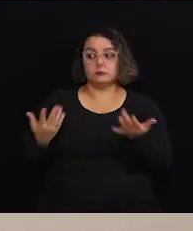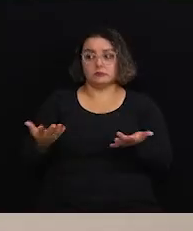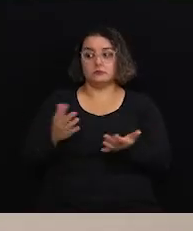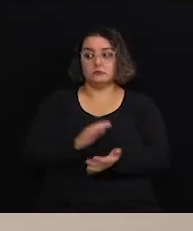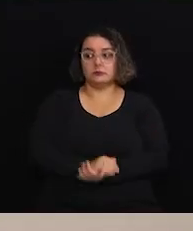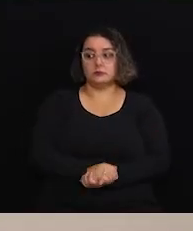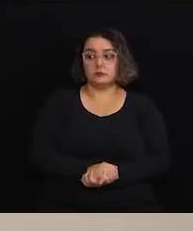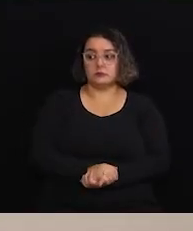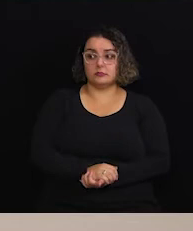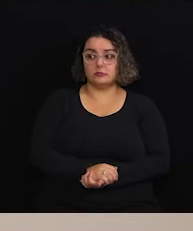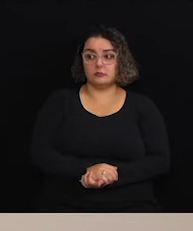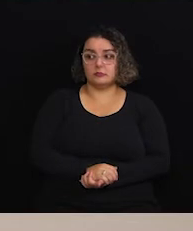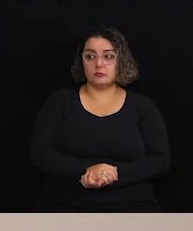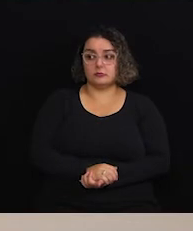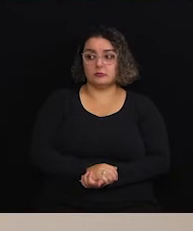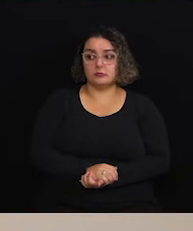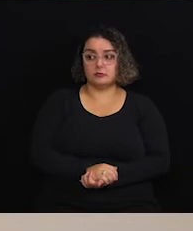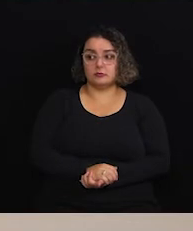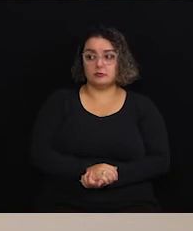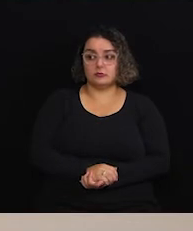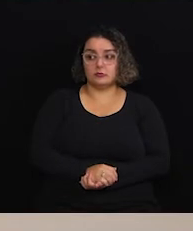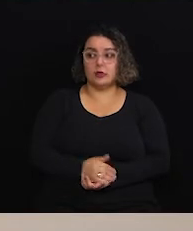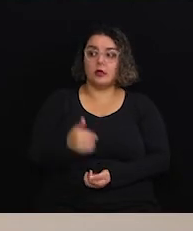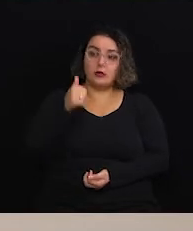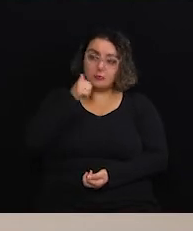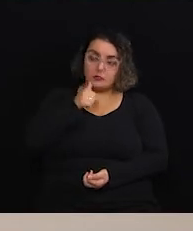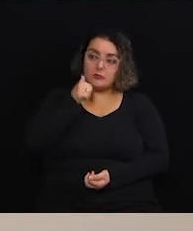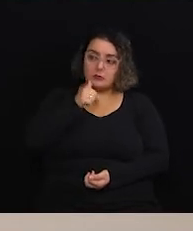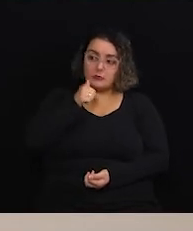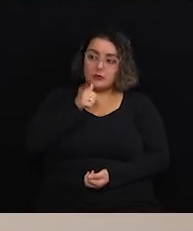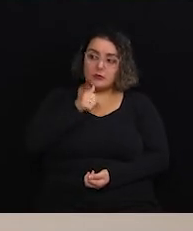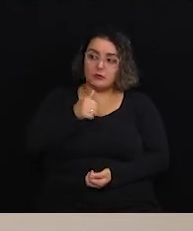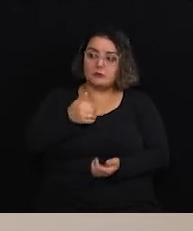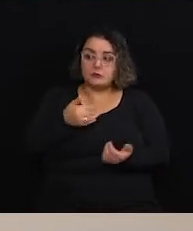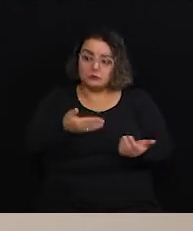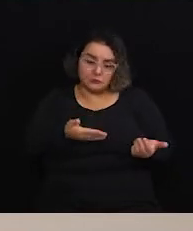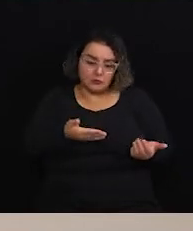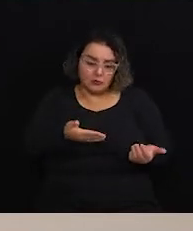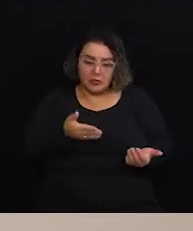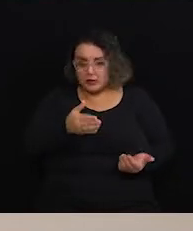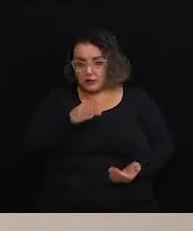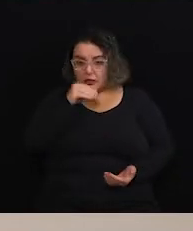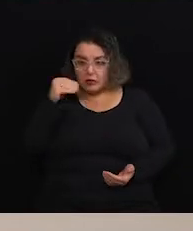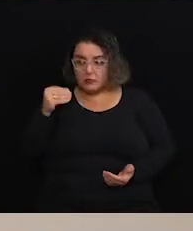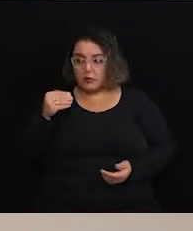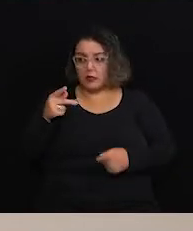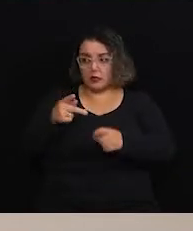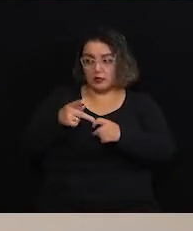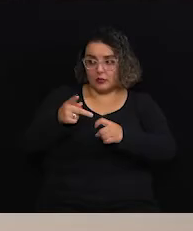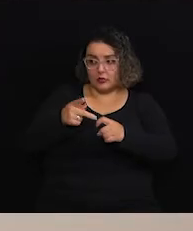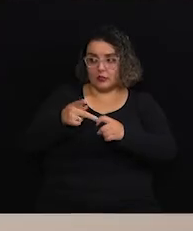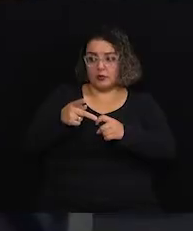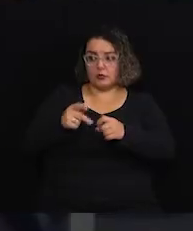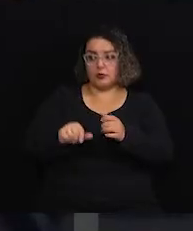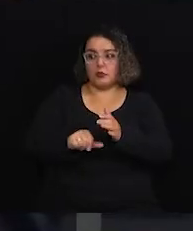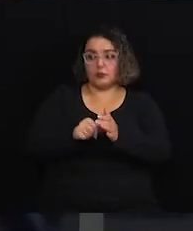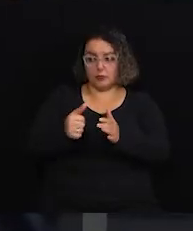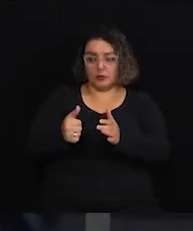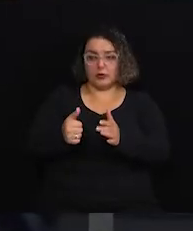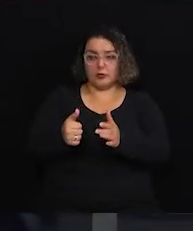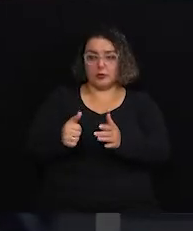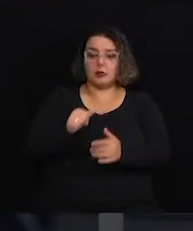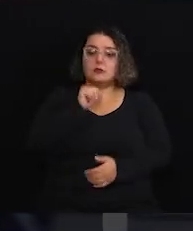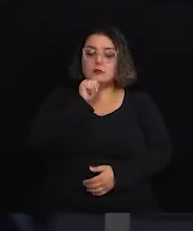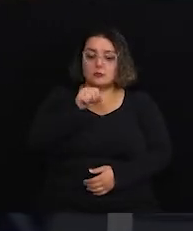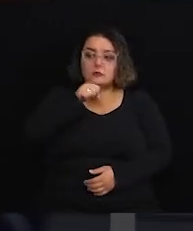Bom, em geral, a menina mais novinha, ela acompanha no pediatra, né? Mas assim, no primeiro momento que ela tem a